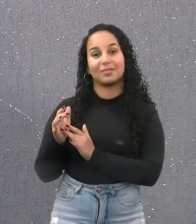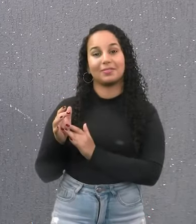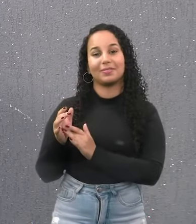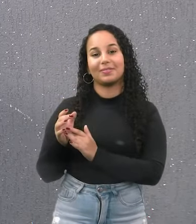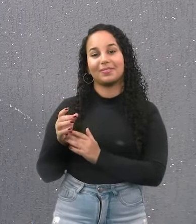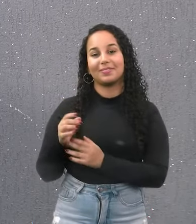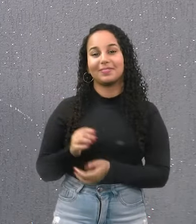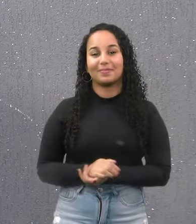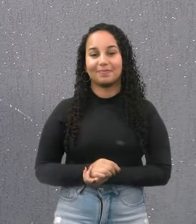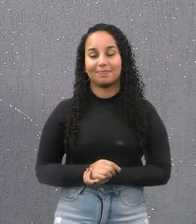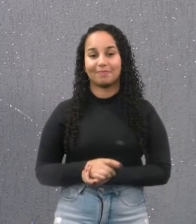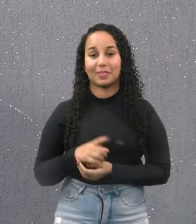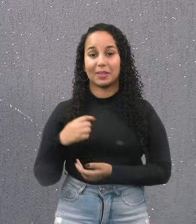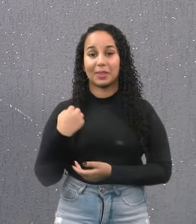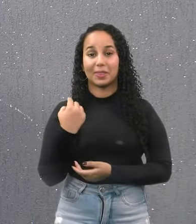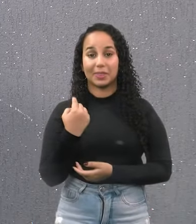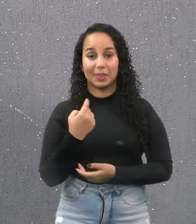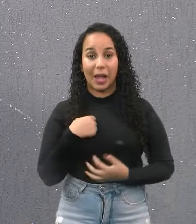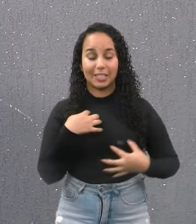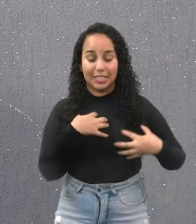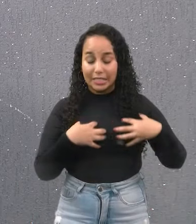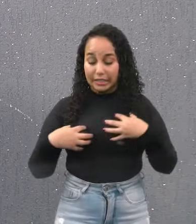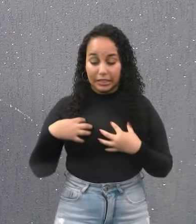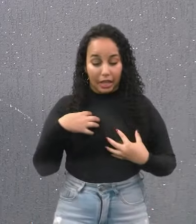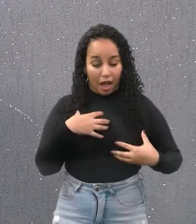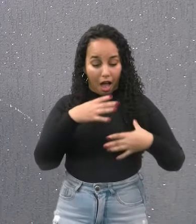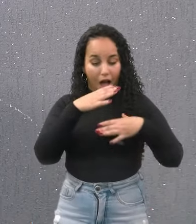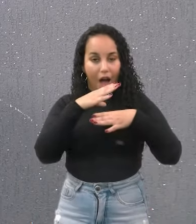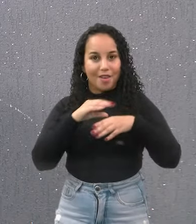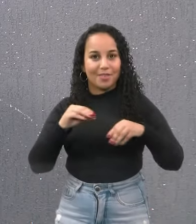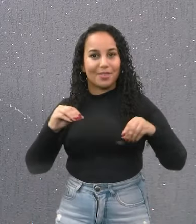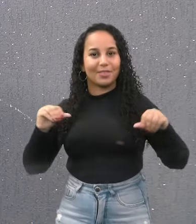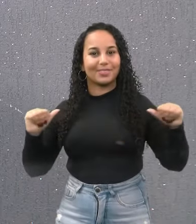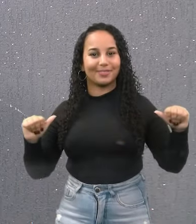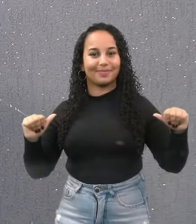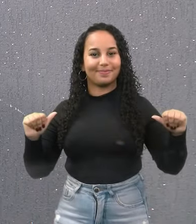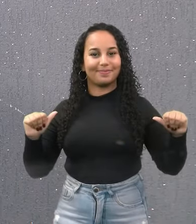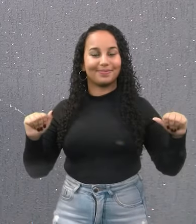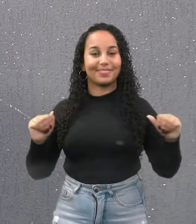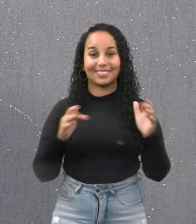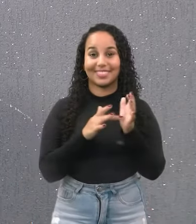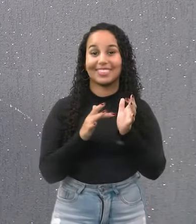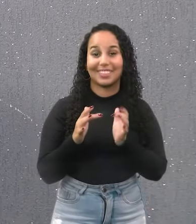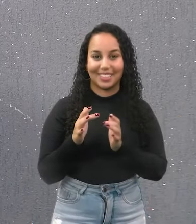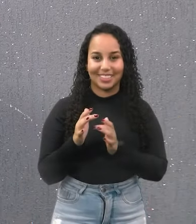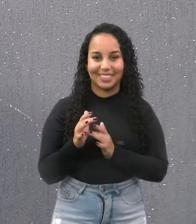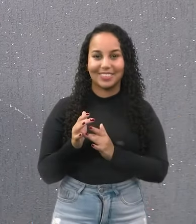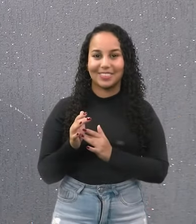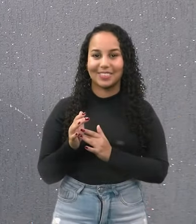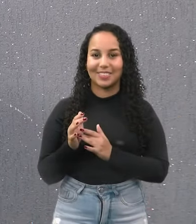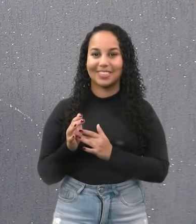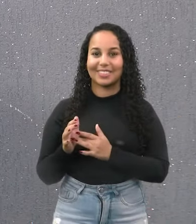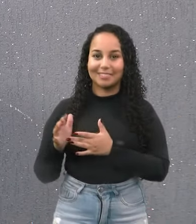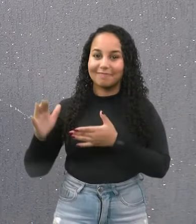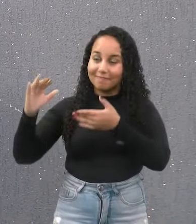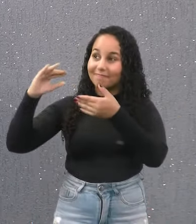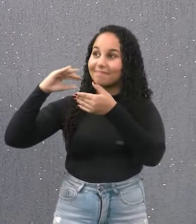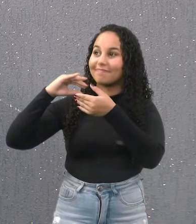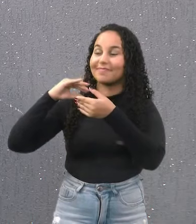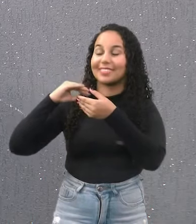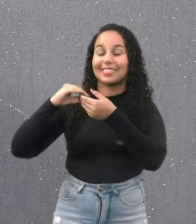literalmente, para Jesus, as nossas provações, as nossas aflições, elas são atendidas. Jesus